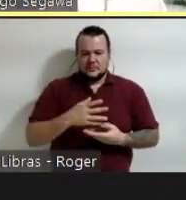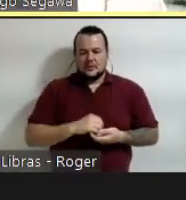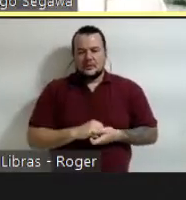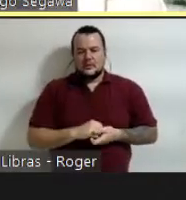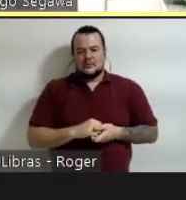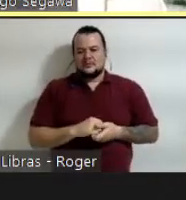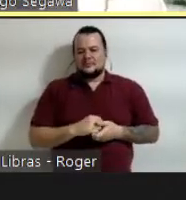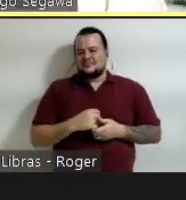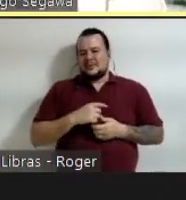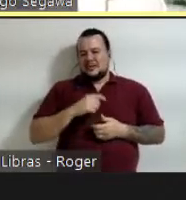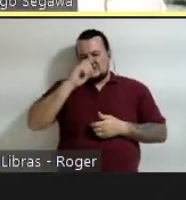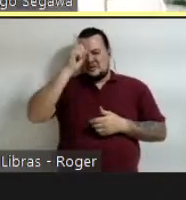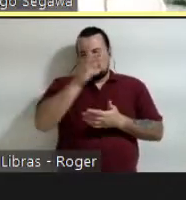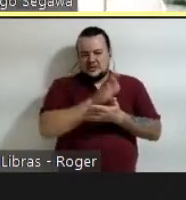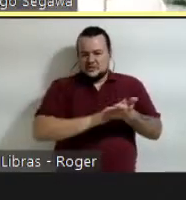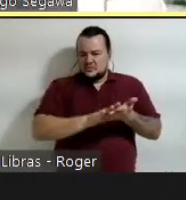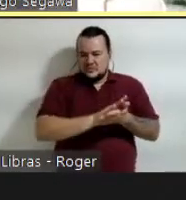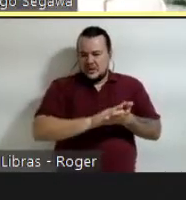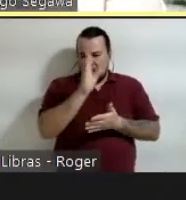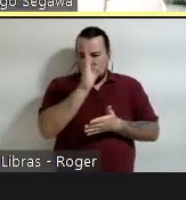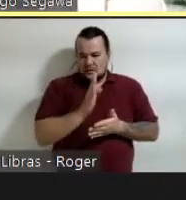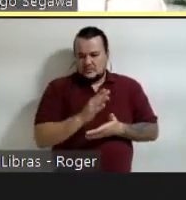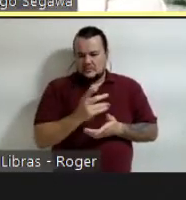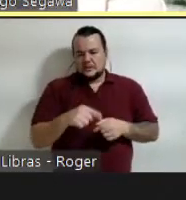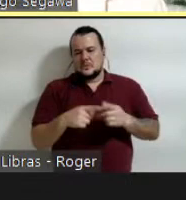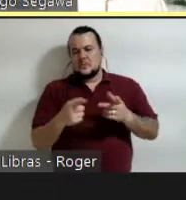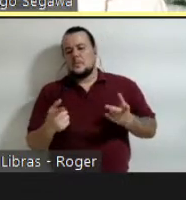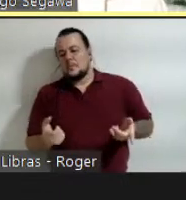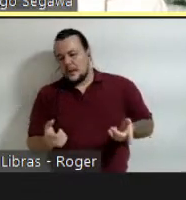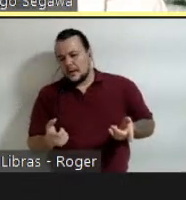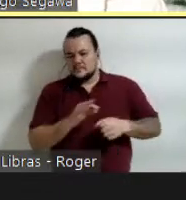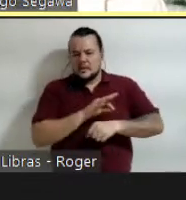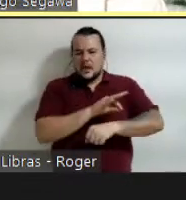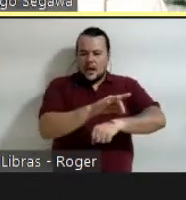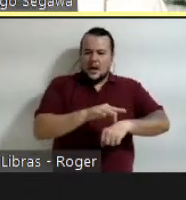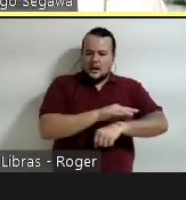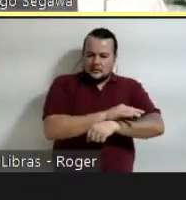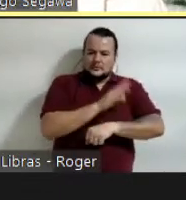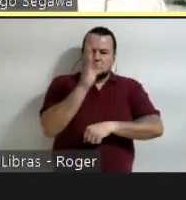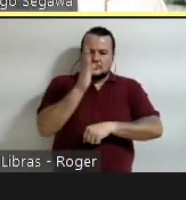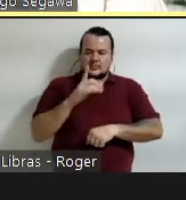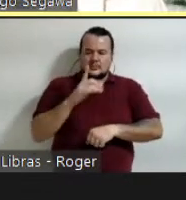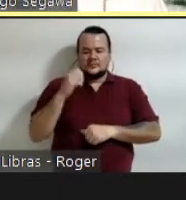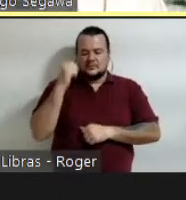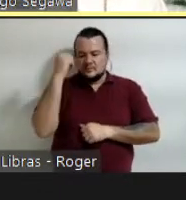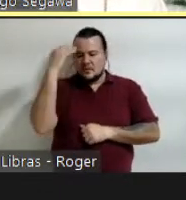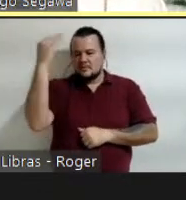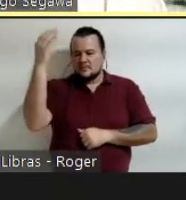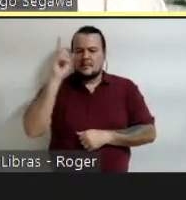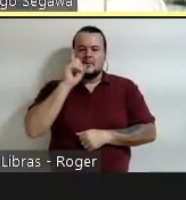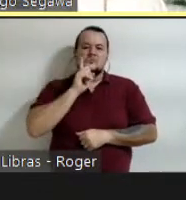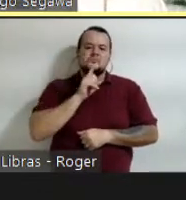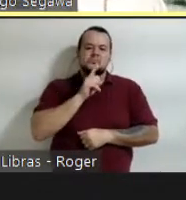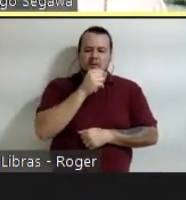do Niemeyer, nem da arquitetura brasileira, mas a arquitetura brasileira tinha uma bela fama em função disso. Veja, essa outra casa do Seidler,